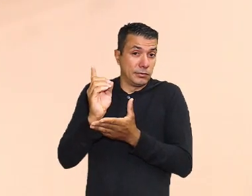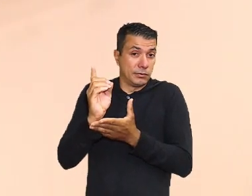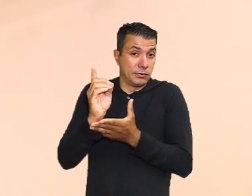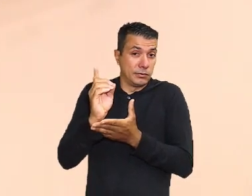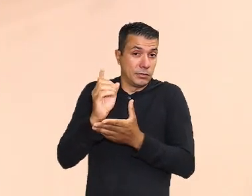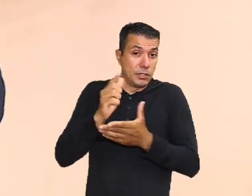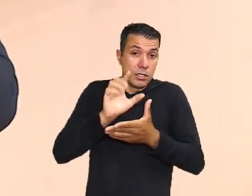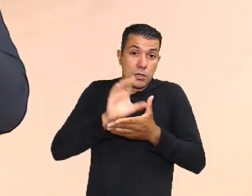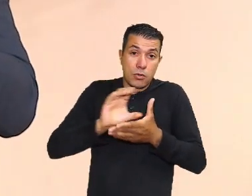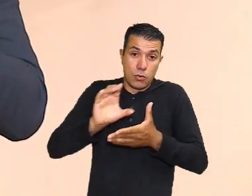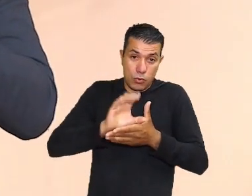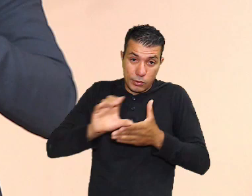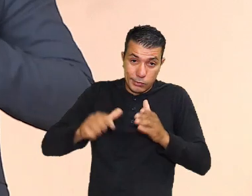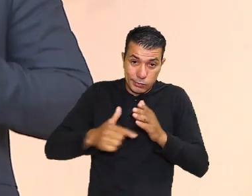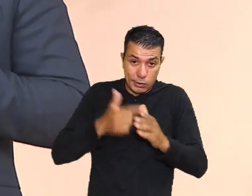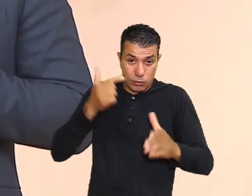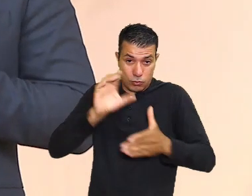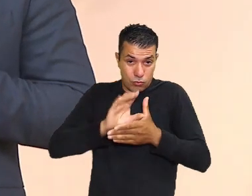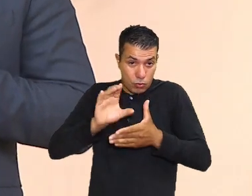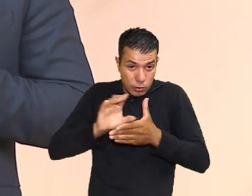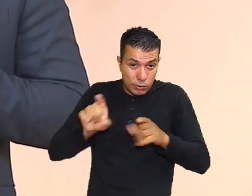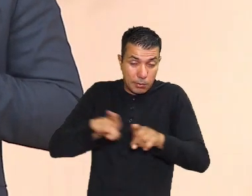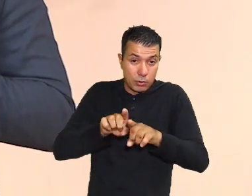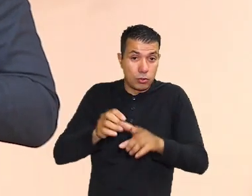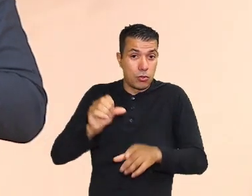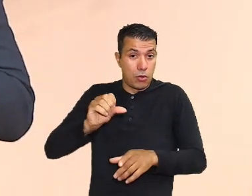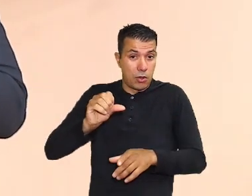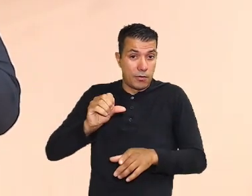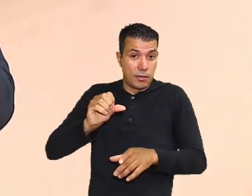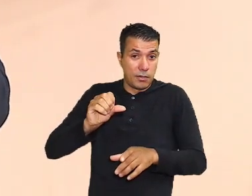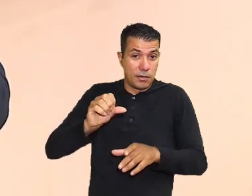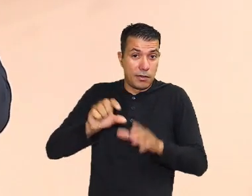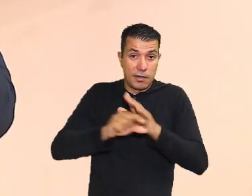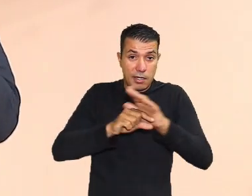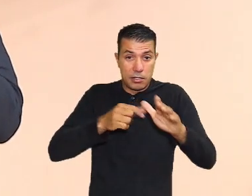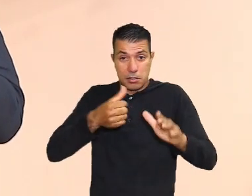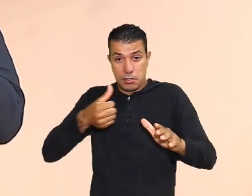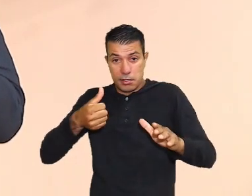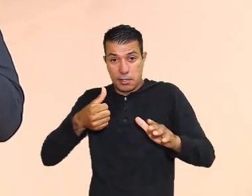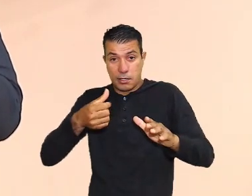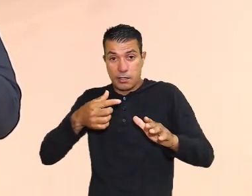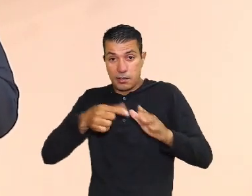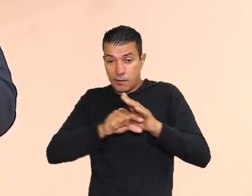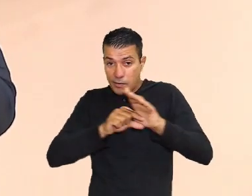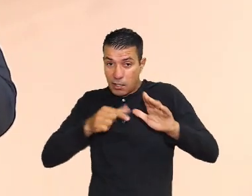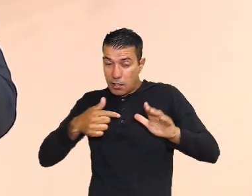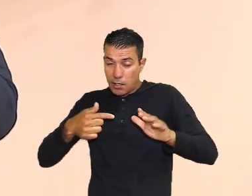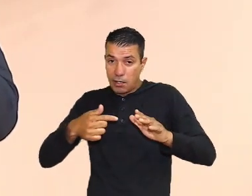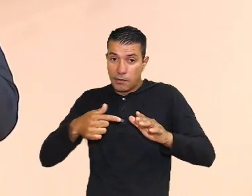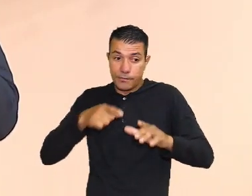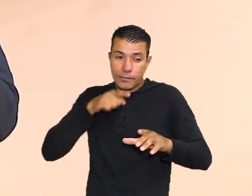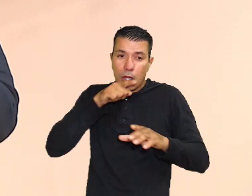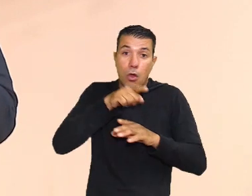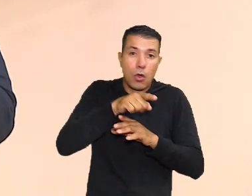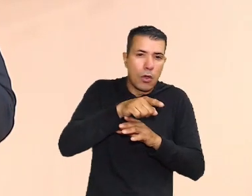Coríntios, capítulo 9, verso 6 ao verso 7, que diz assim: lembrem-se, aquele que